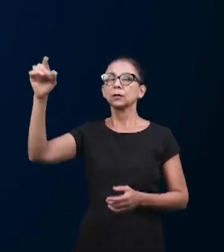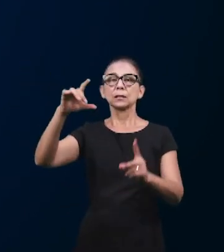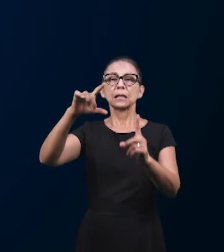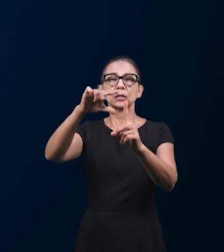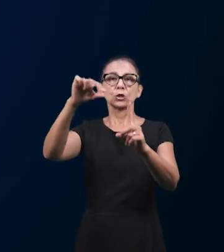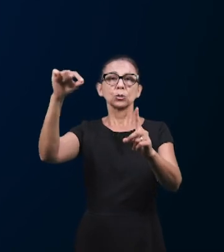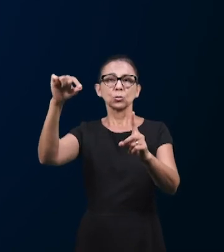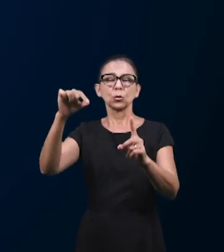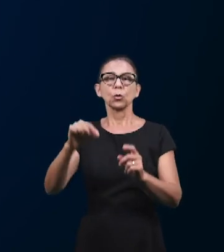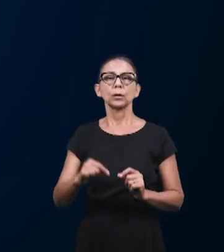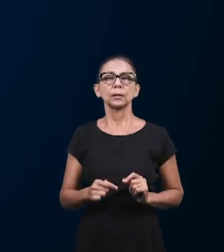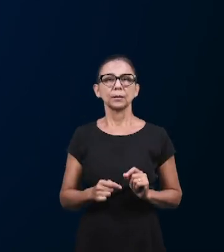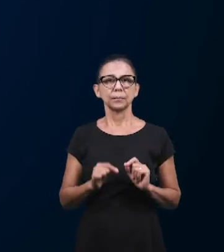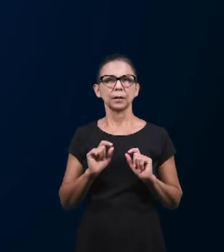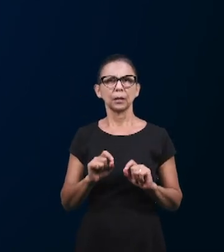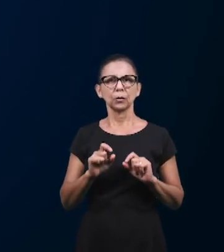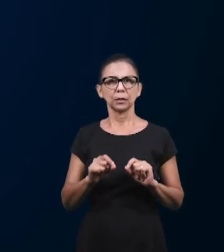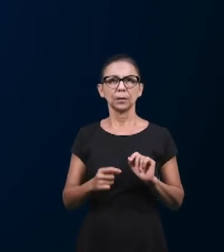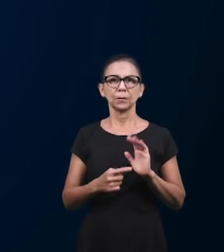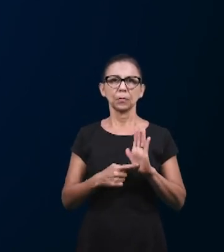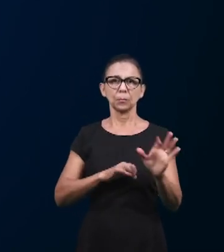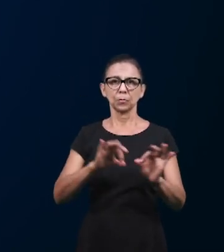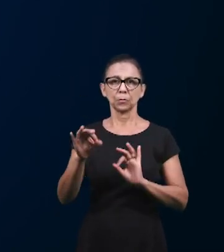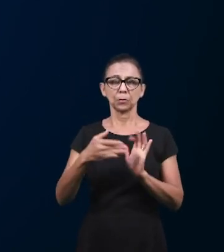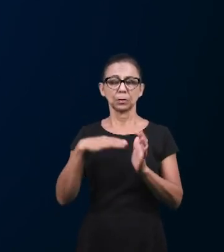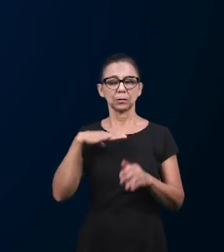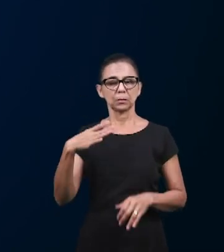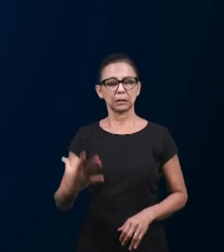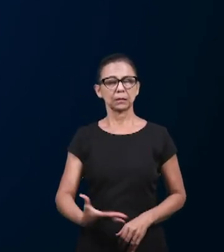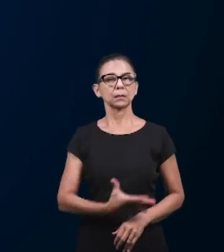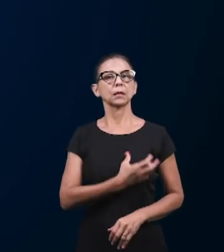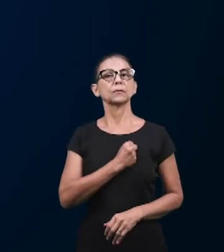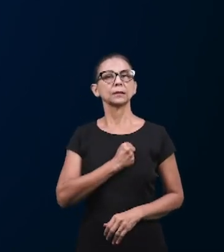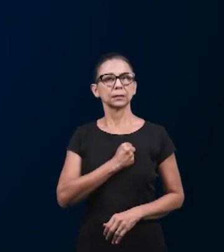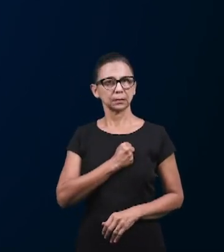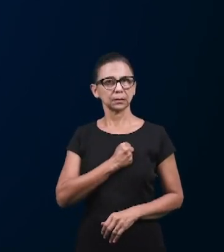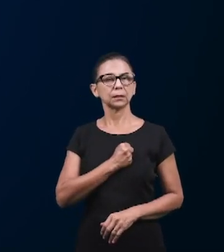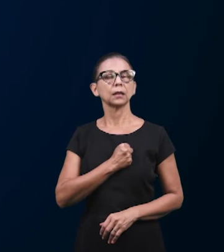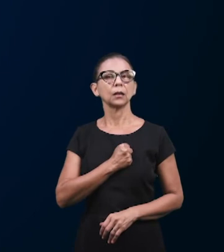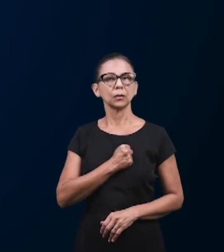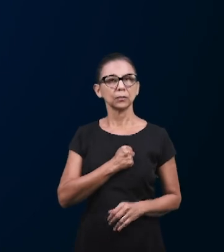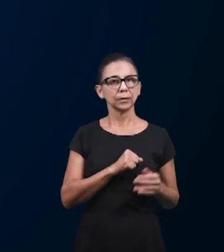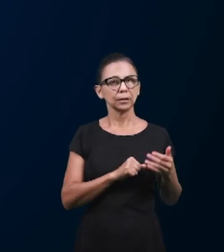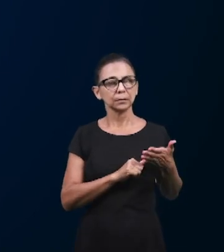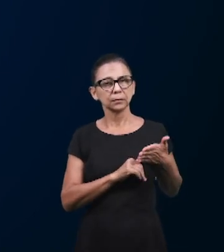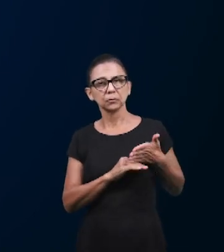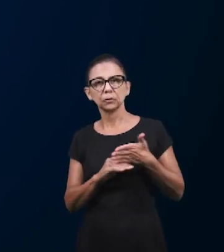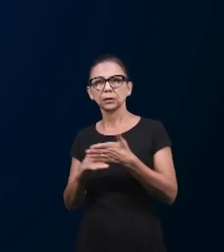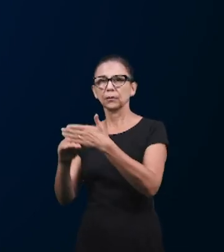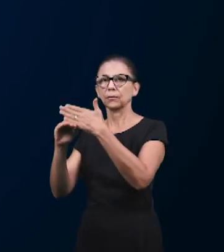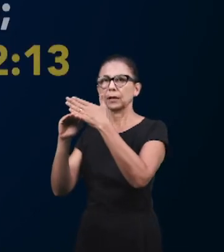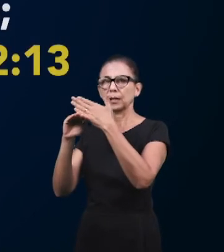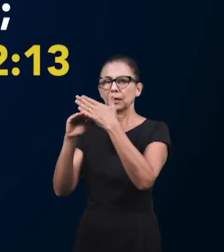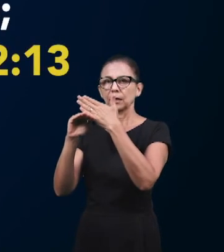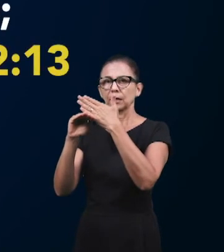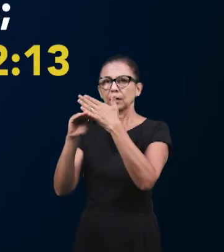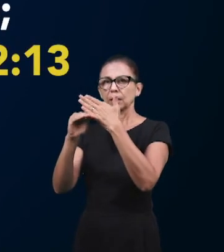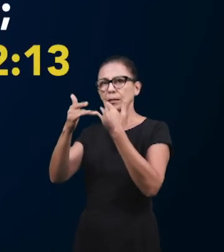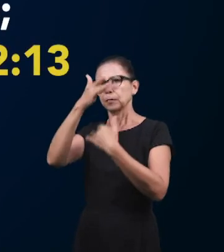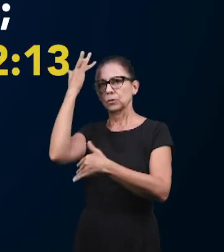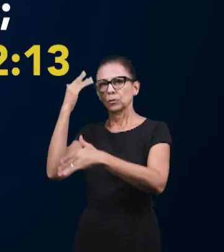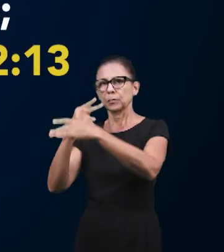é o projeto de salvação que Deus tem para a vida do homem. É um projeto de resgate que levará o homem para a eternidade. Podemos ver